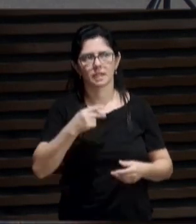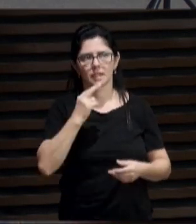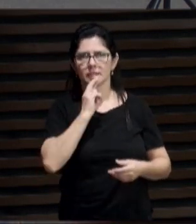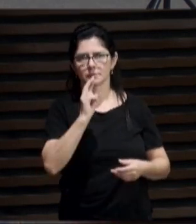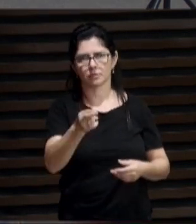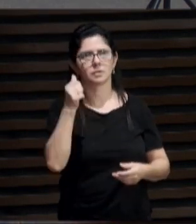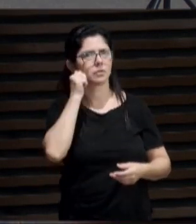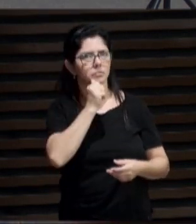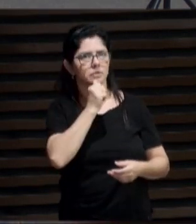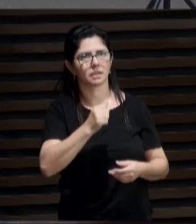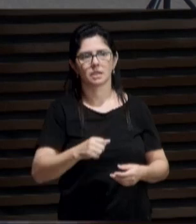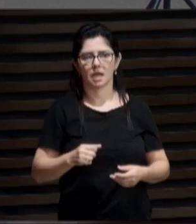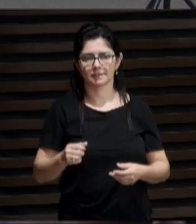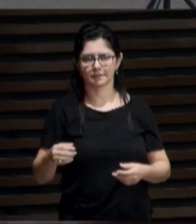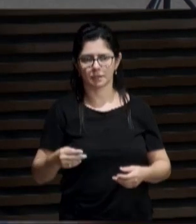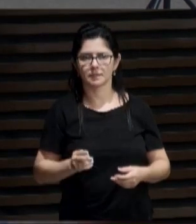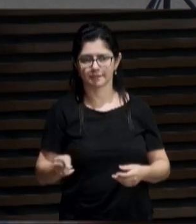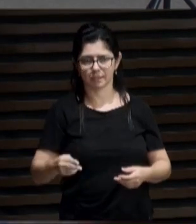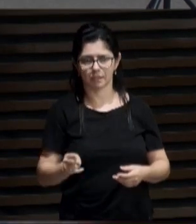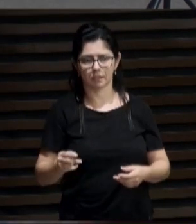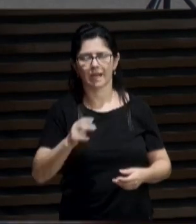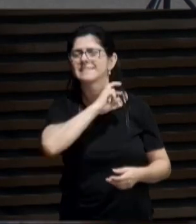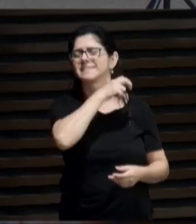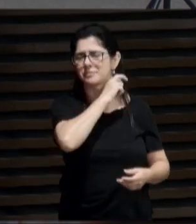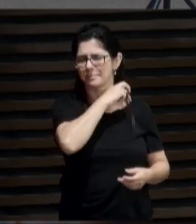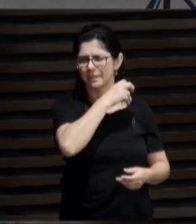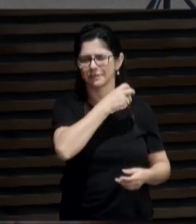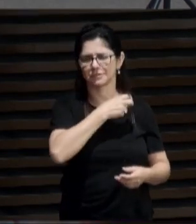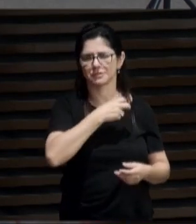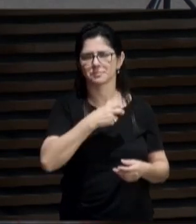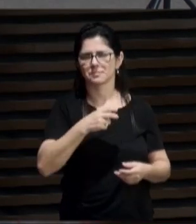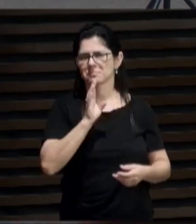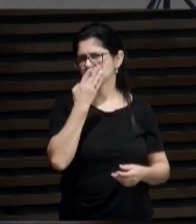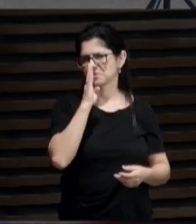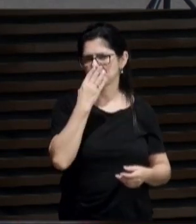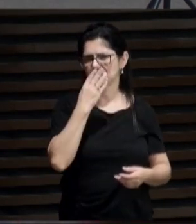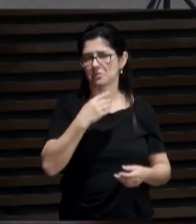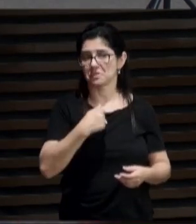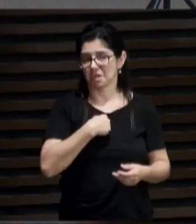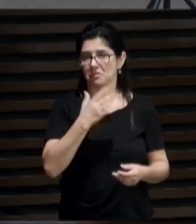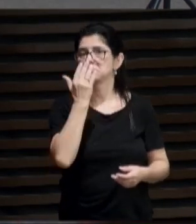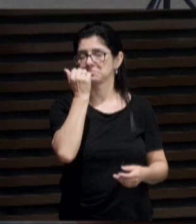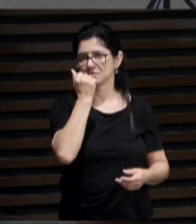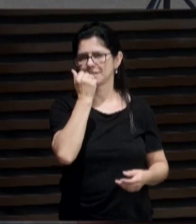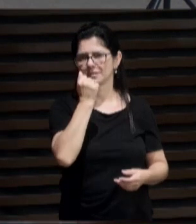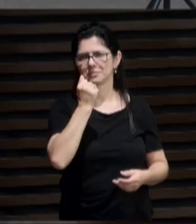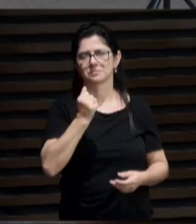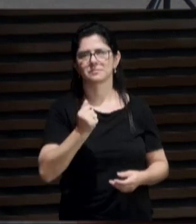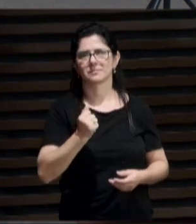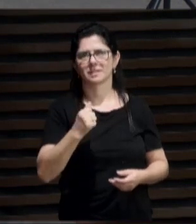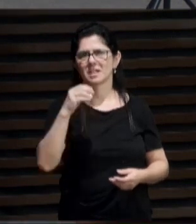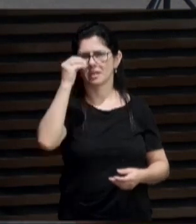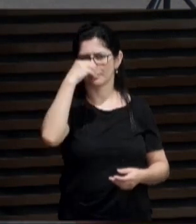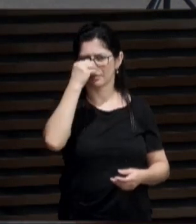me enganou e eu comi. Então o Senhor Deus disse à serpente, visto que isso fizeste, maldita és